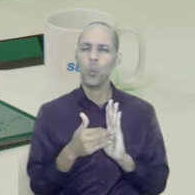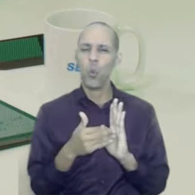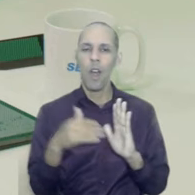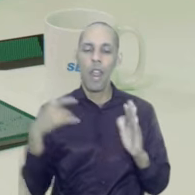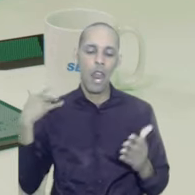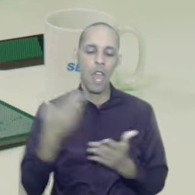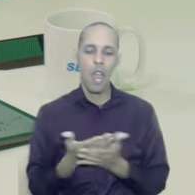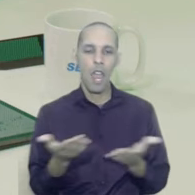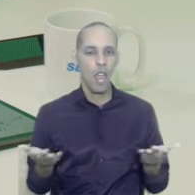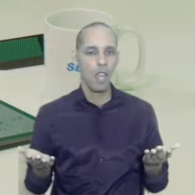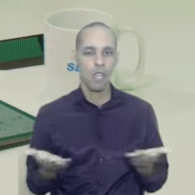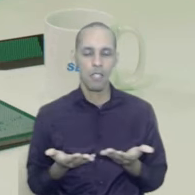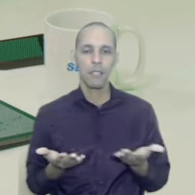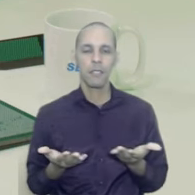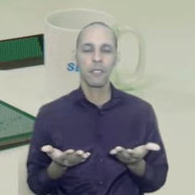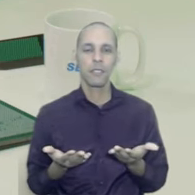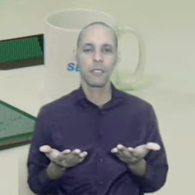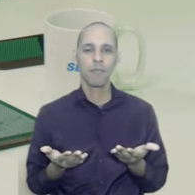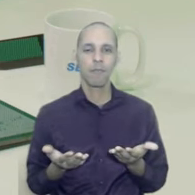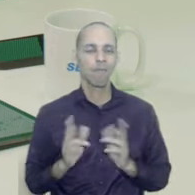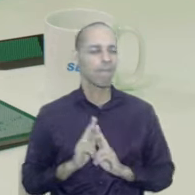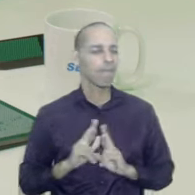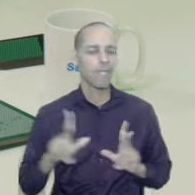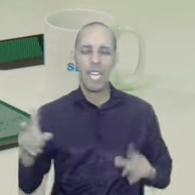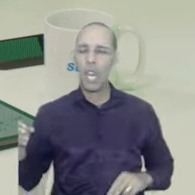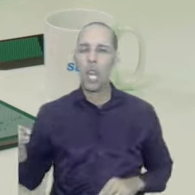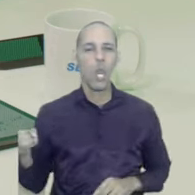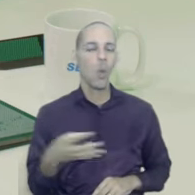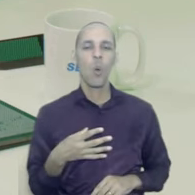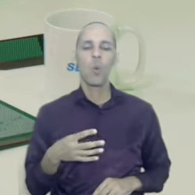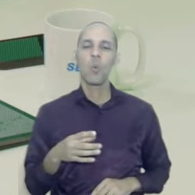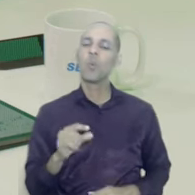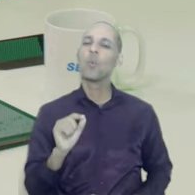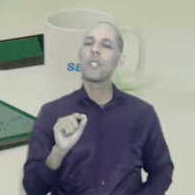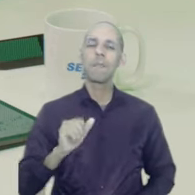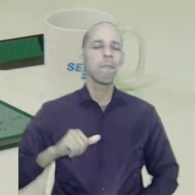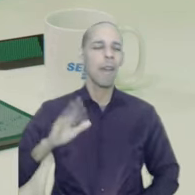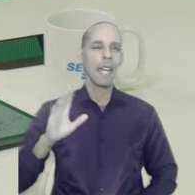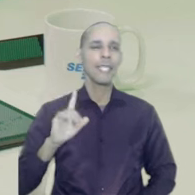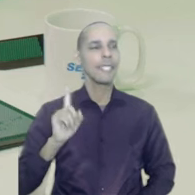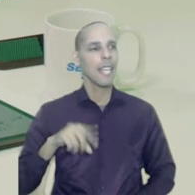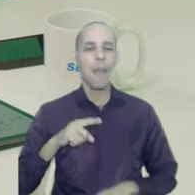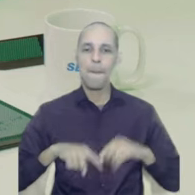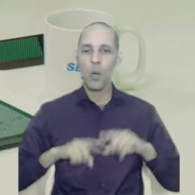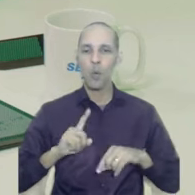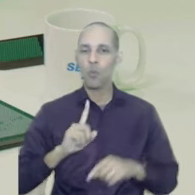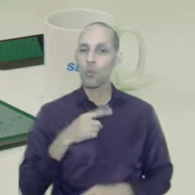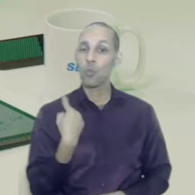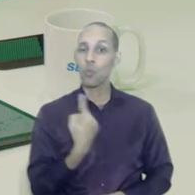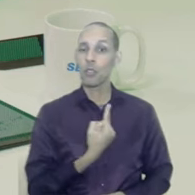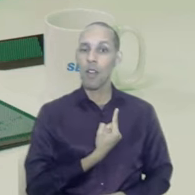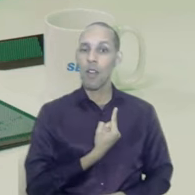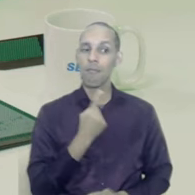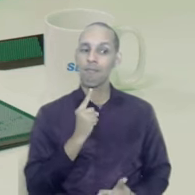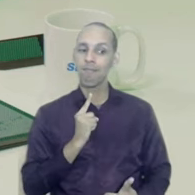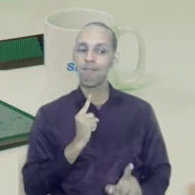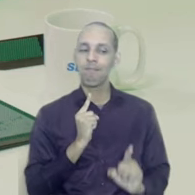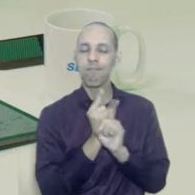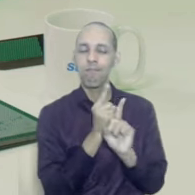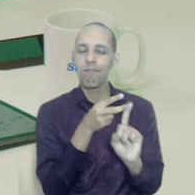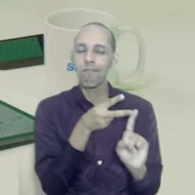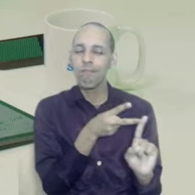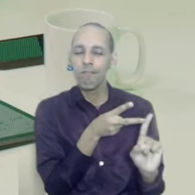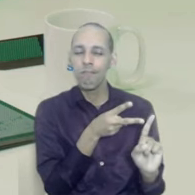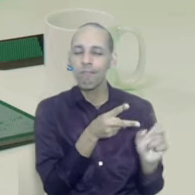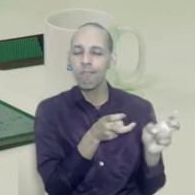mais disruptivo foi um produto nosso que detecta e usa só